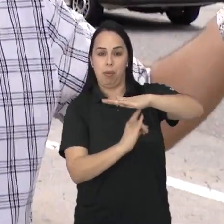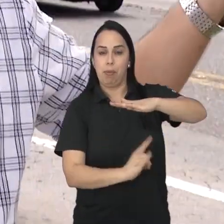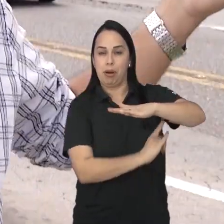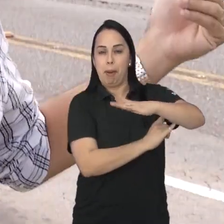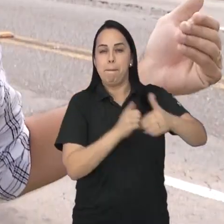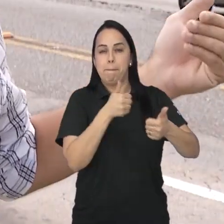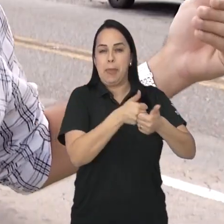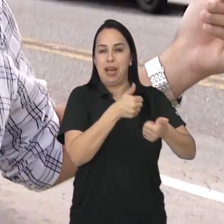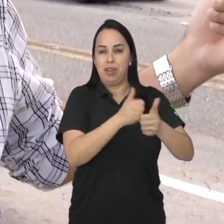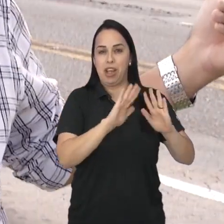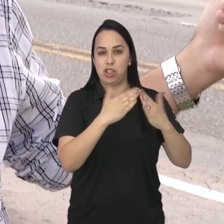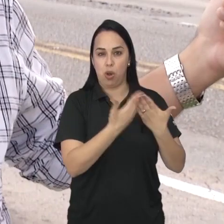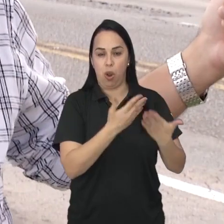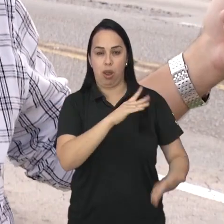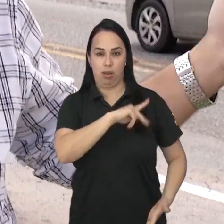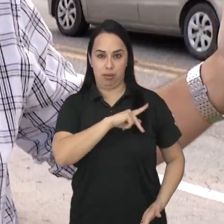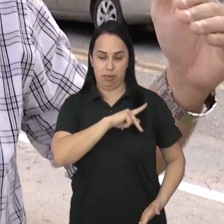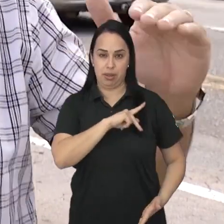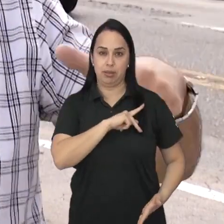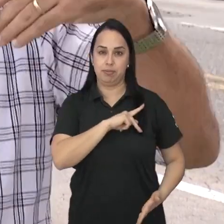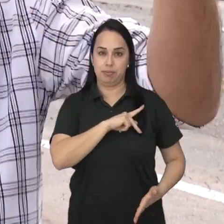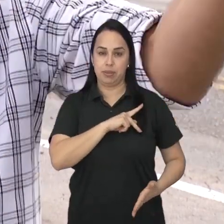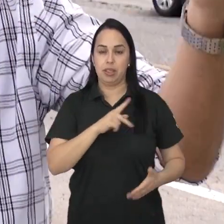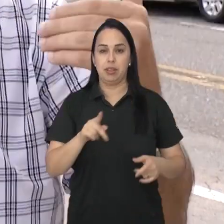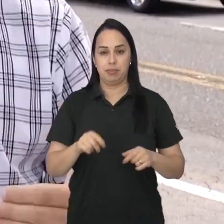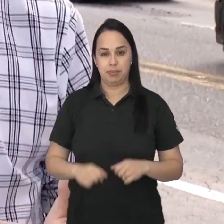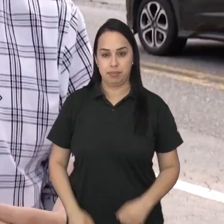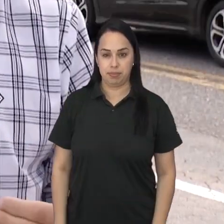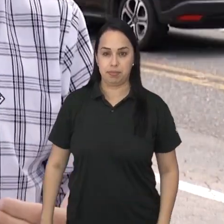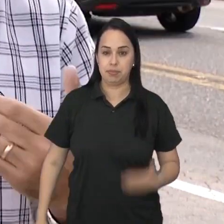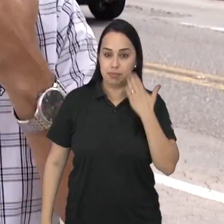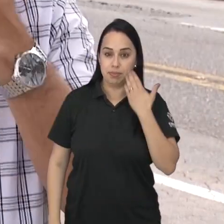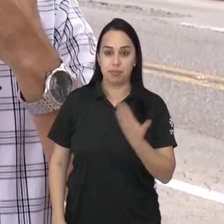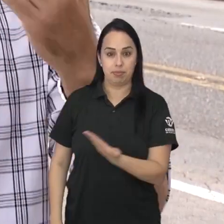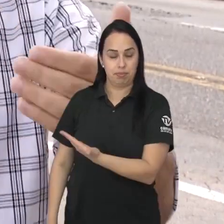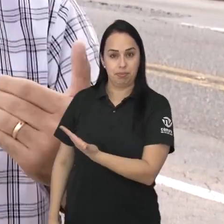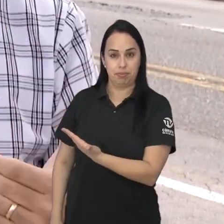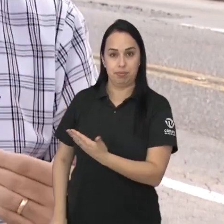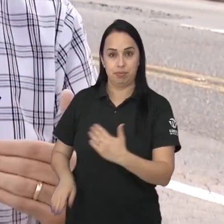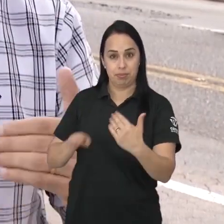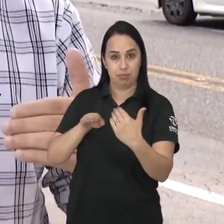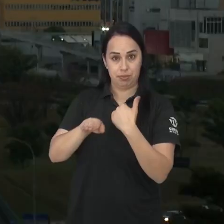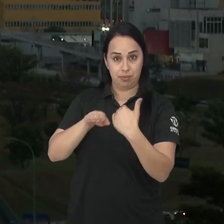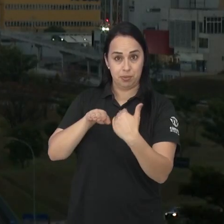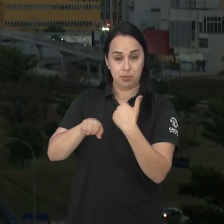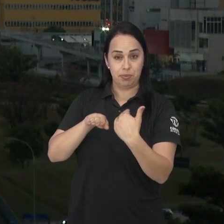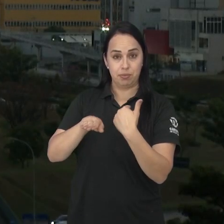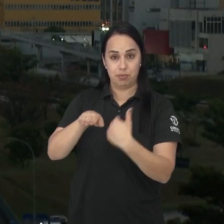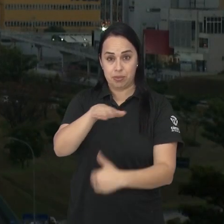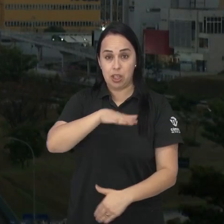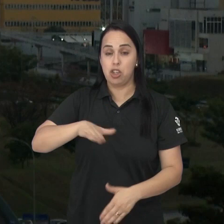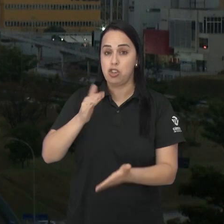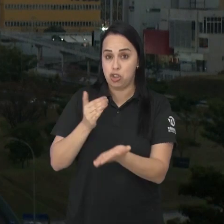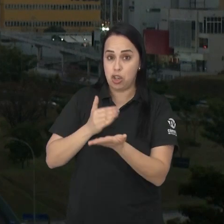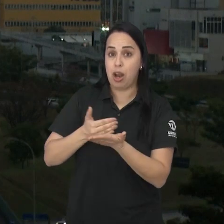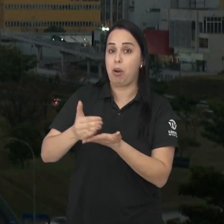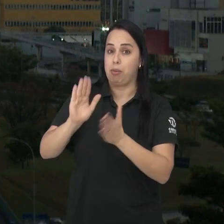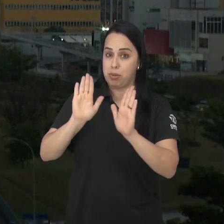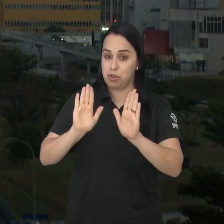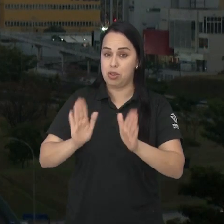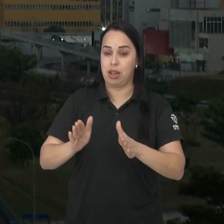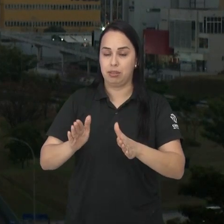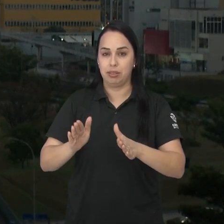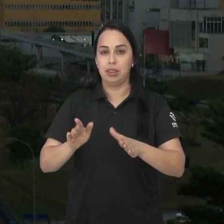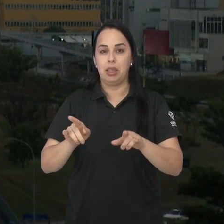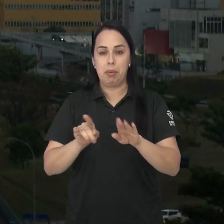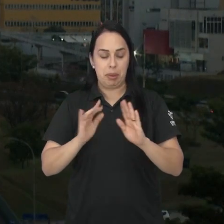Juventude até próximo à passarela do Objetivo, o que garante uma futura implantação da ampliação do sistema cicloviário. No trecho de acesso pela Via